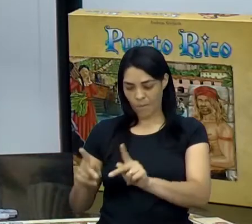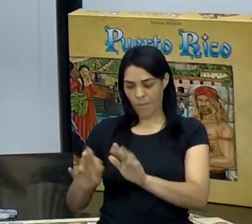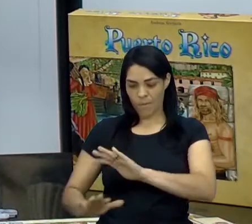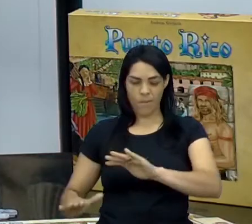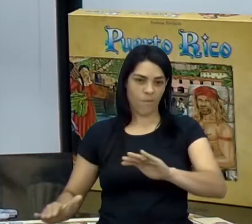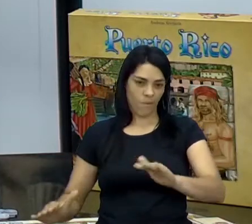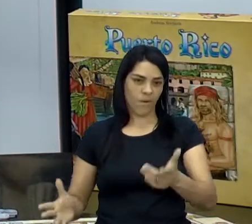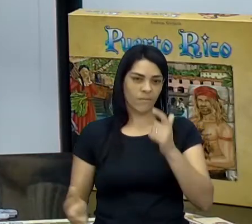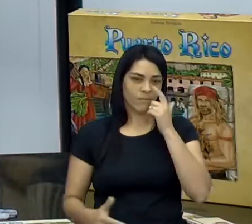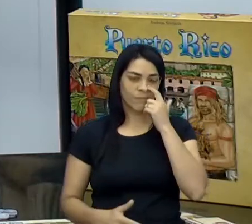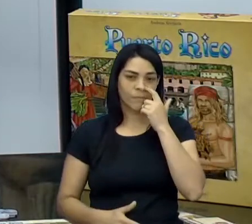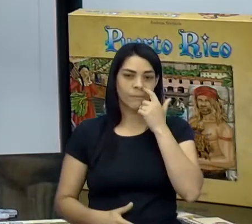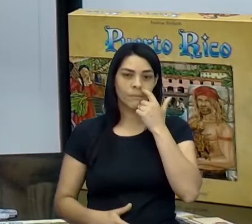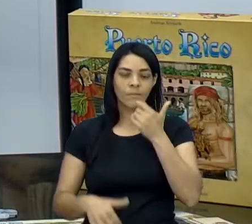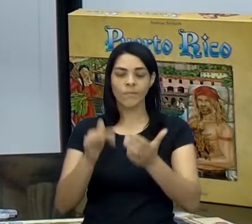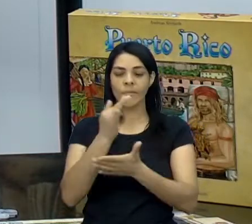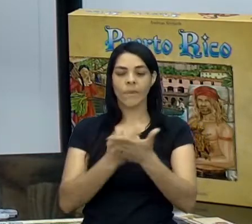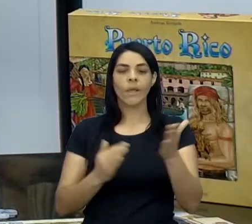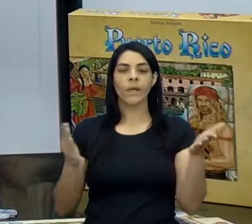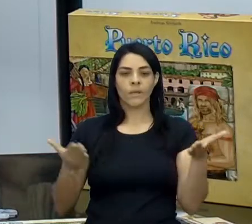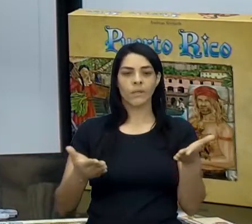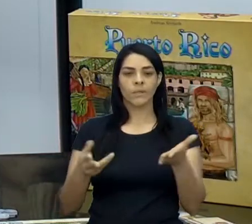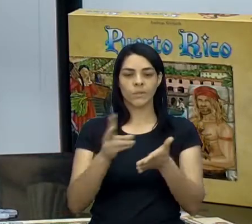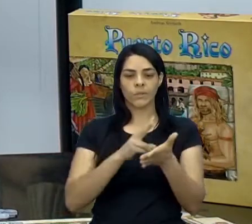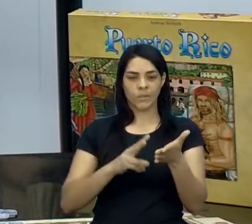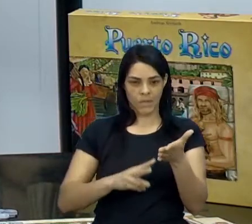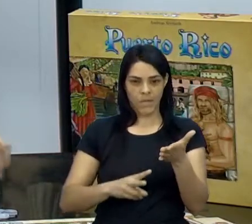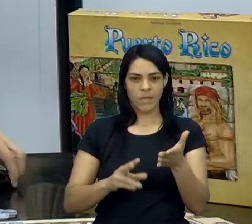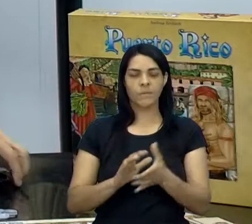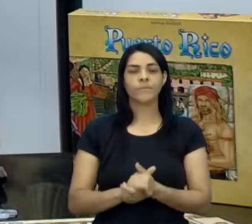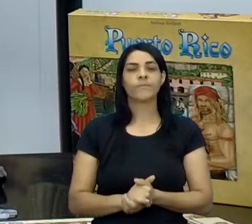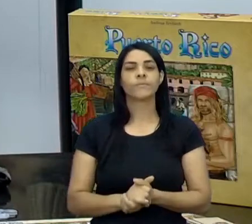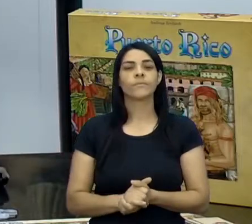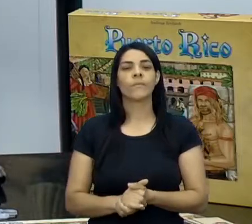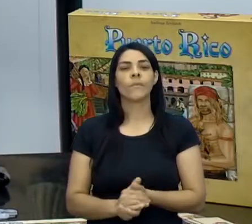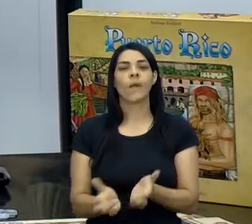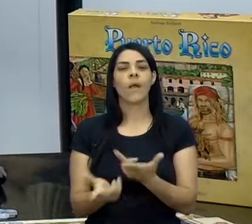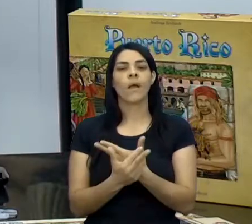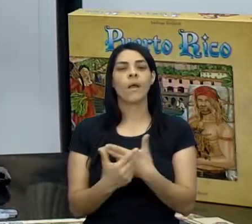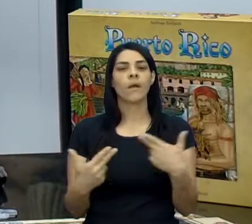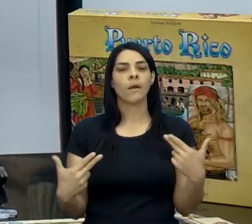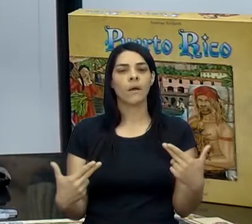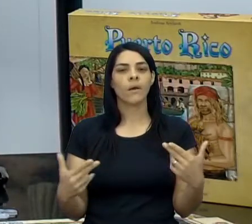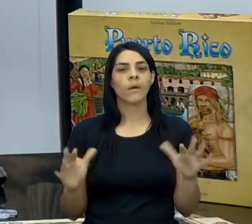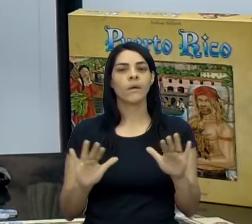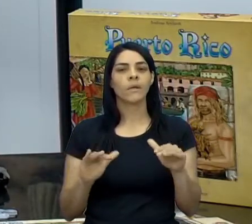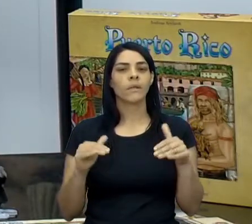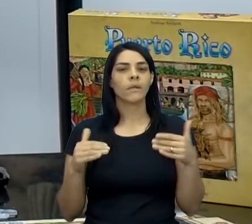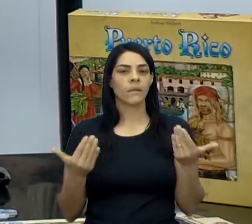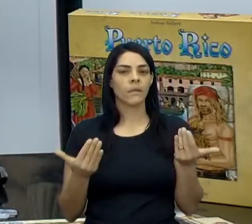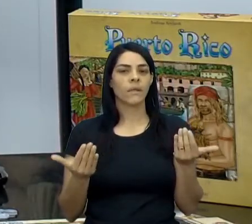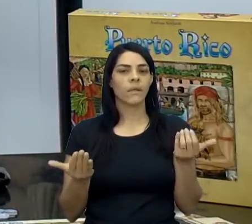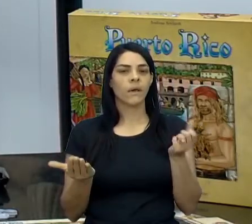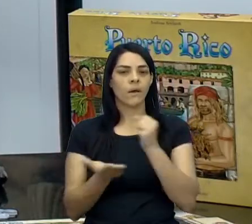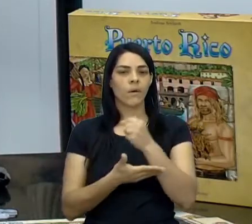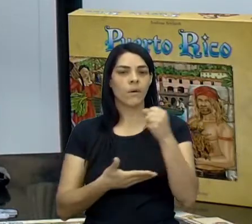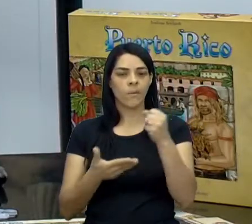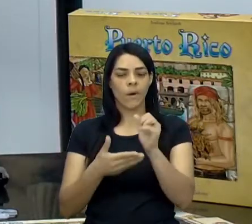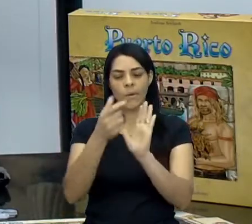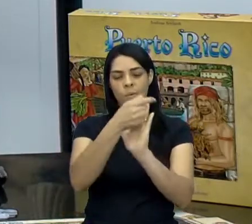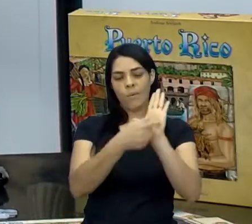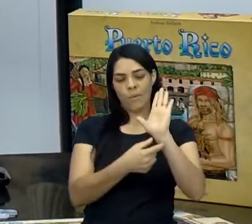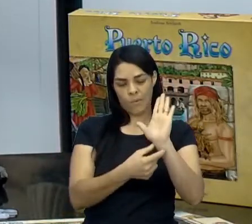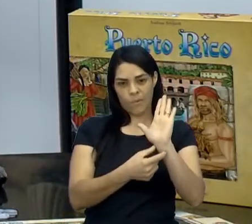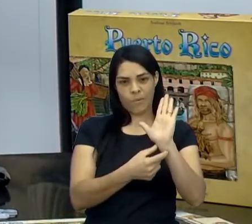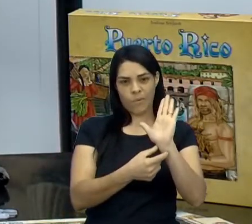que eu li aqui e lista os componentes. Então, ó, basicamente o que foi feito aqui no Porto Rico.